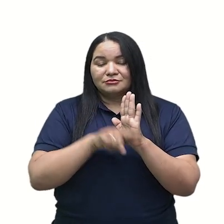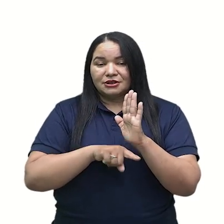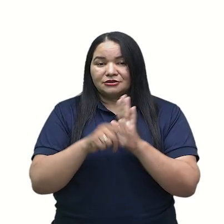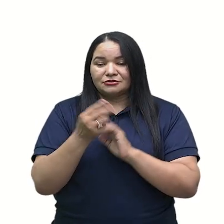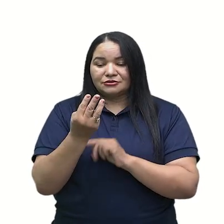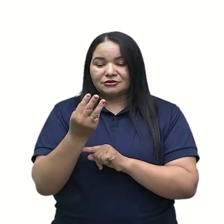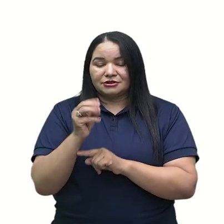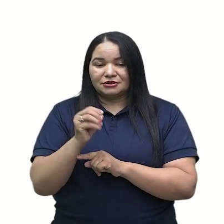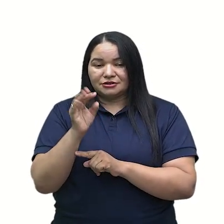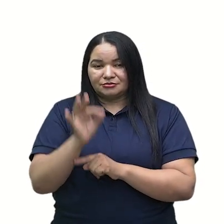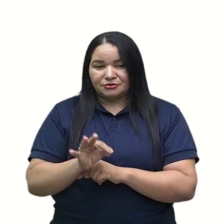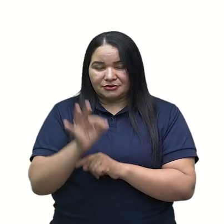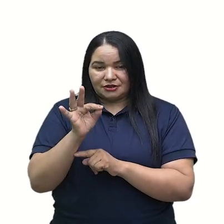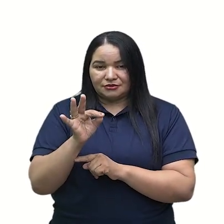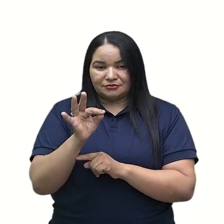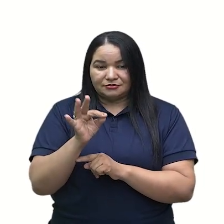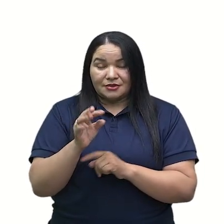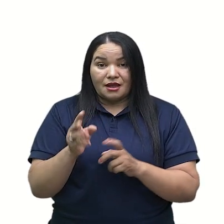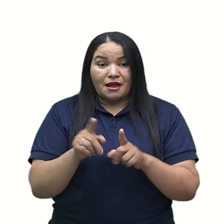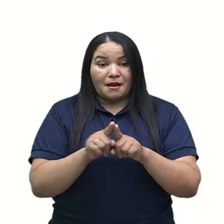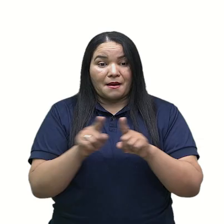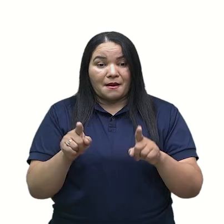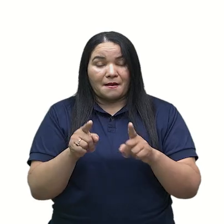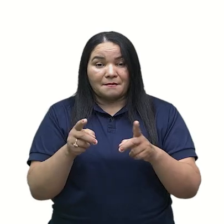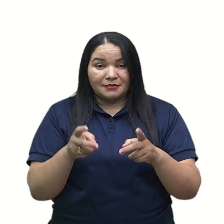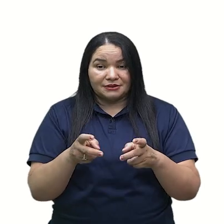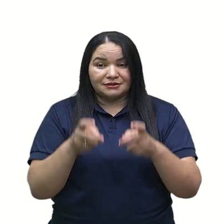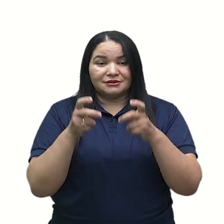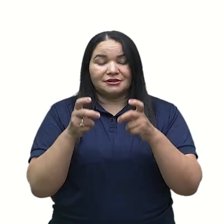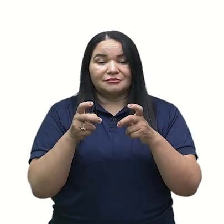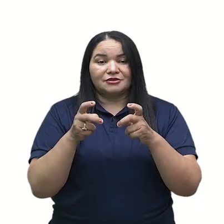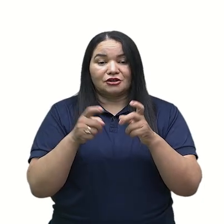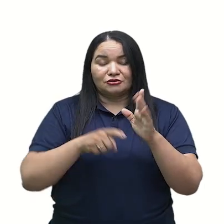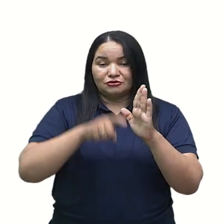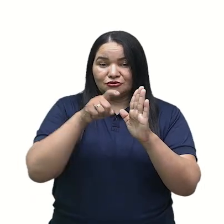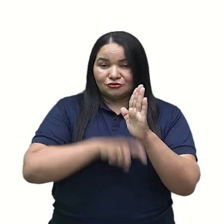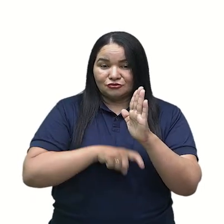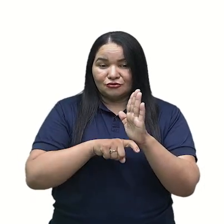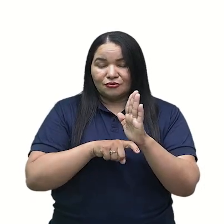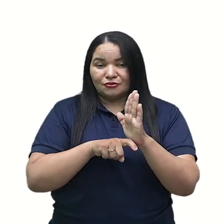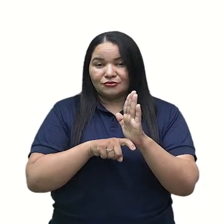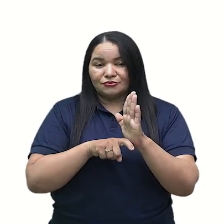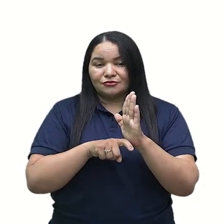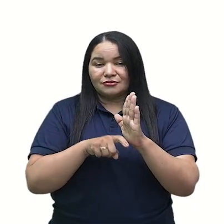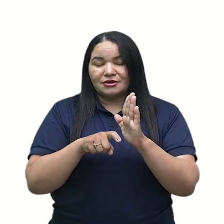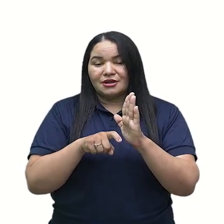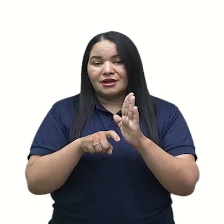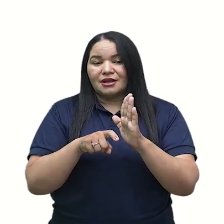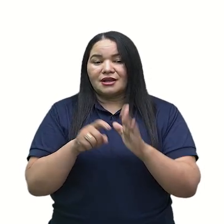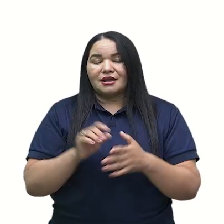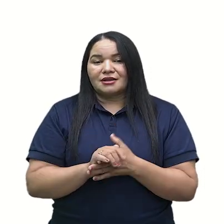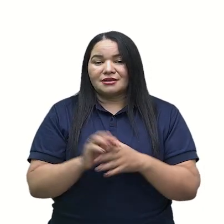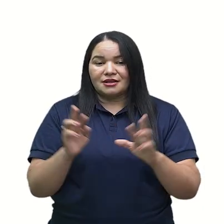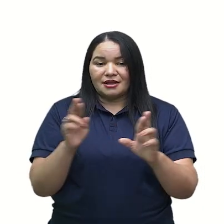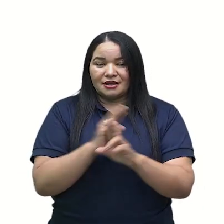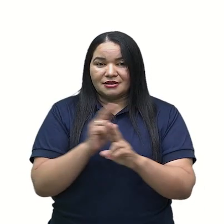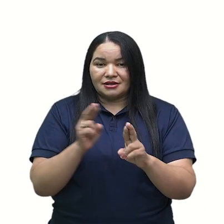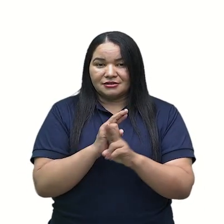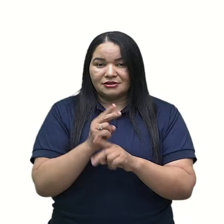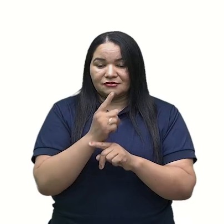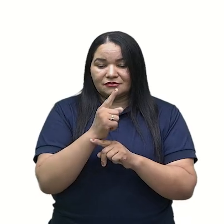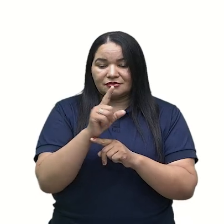gente tem que reparar aqui, pessoal? Que esse desconto de 30% não é mais em relação